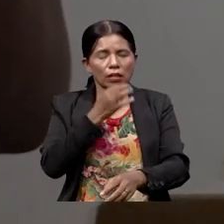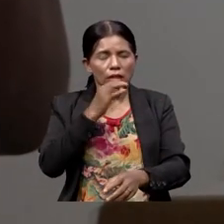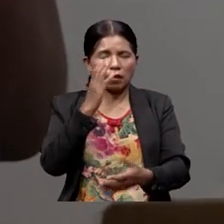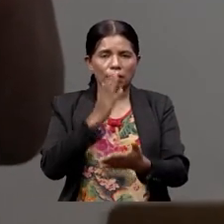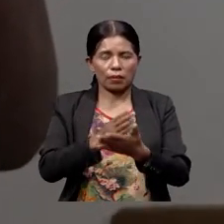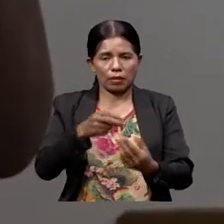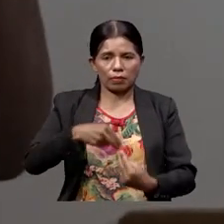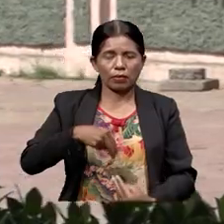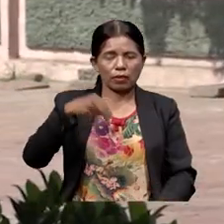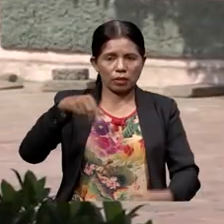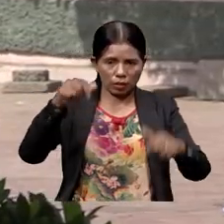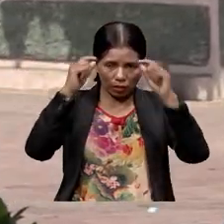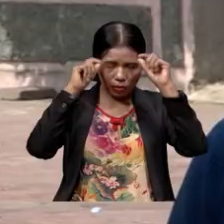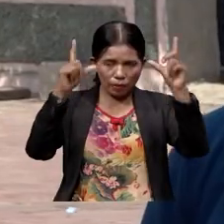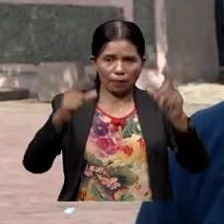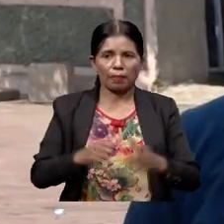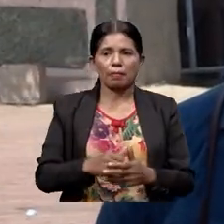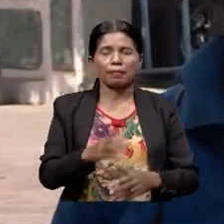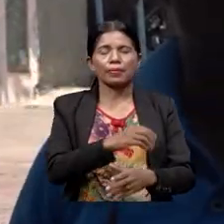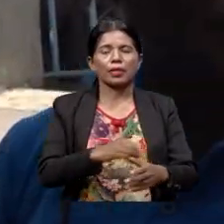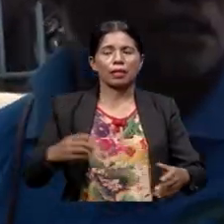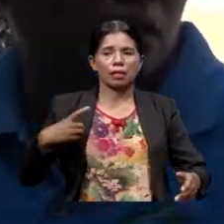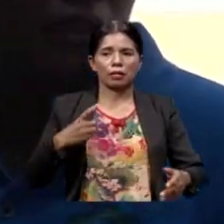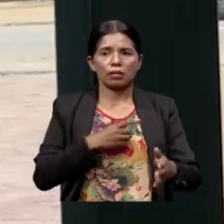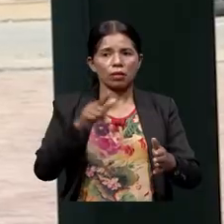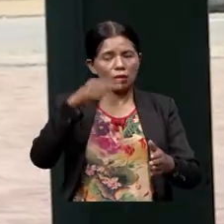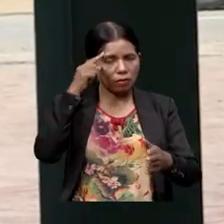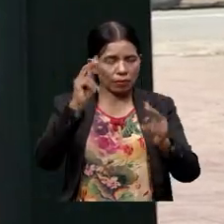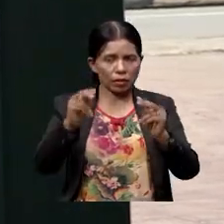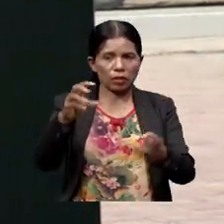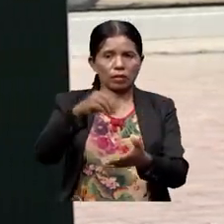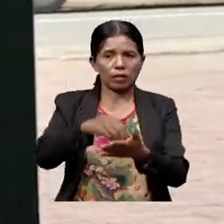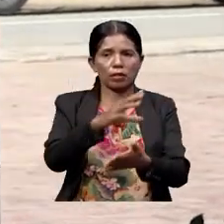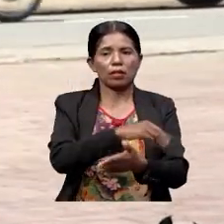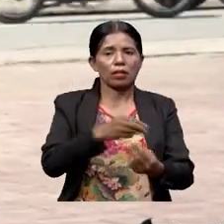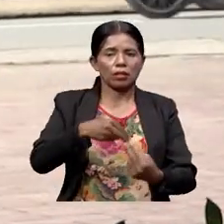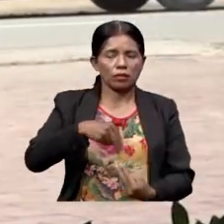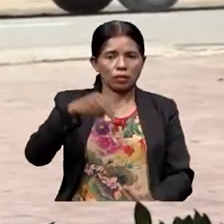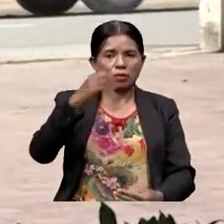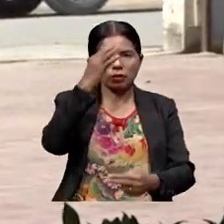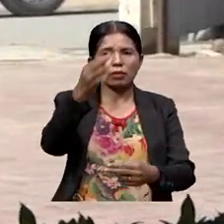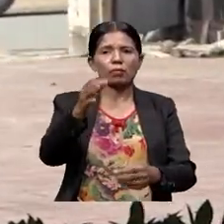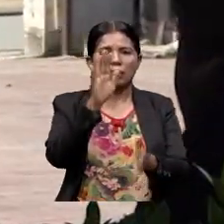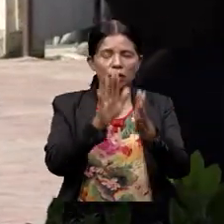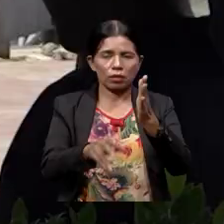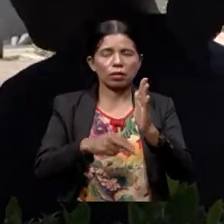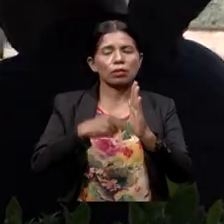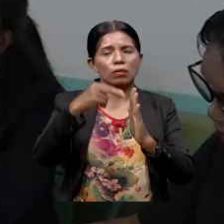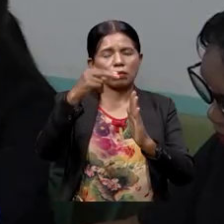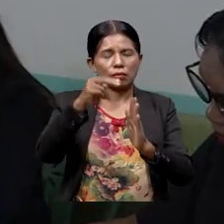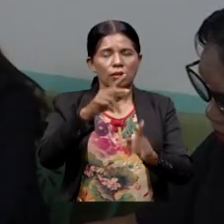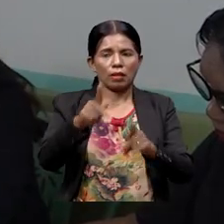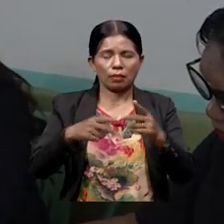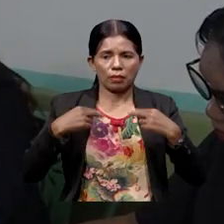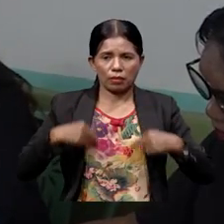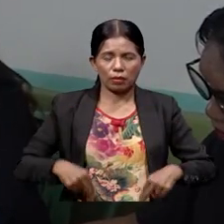combate à malnutrição em Timor-Leste. Tuir deputada, né? Governo precisa investir mais em área de nutrição, não é para o Inbele reduz número de malnutrição, também